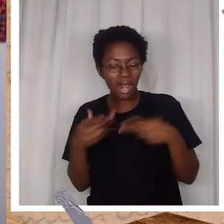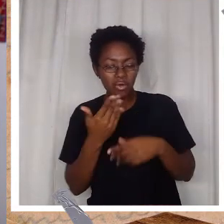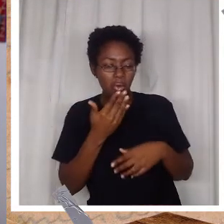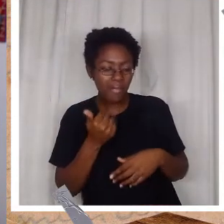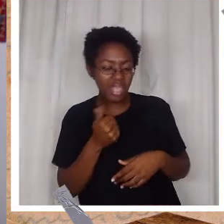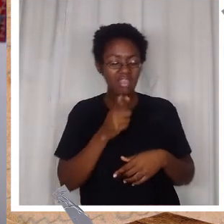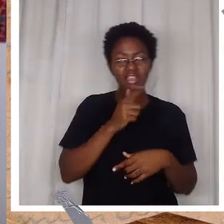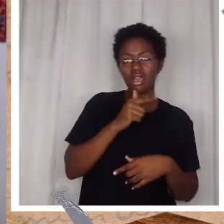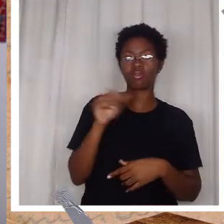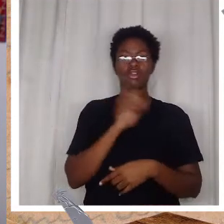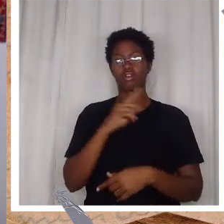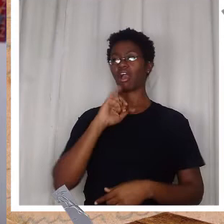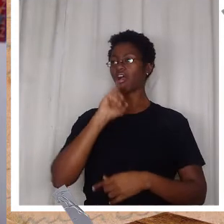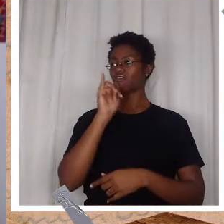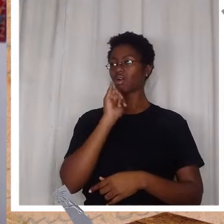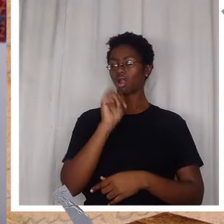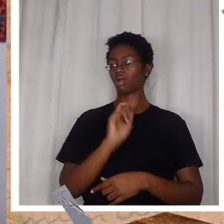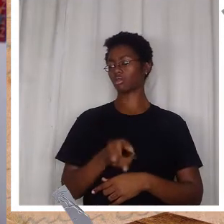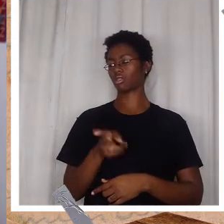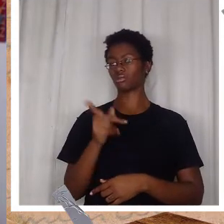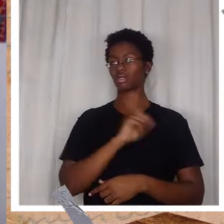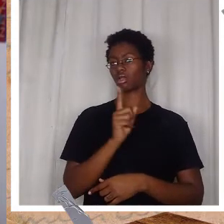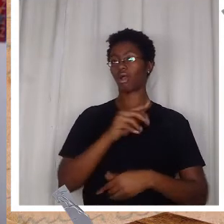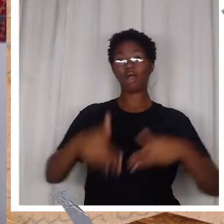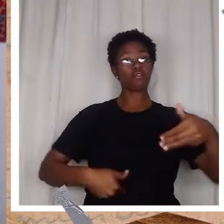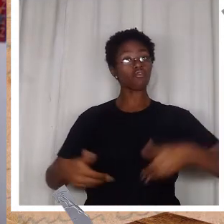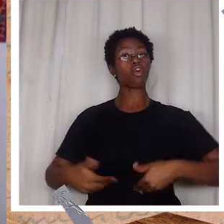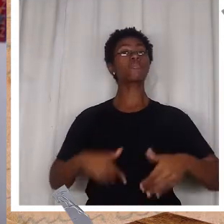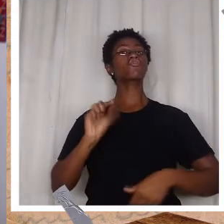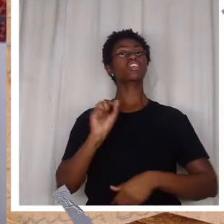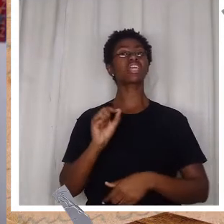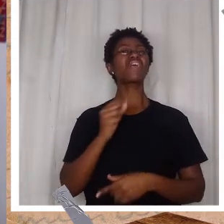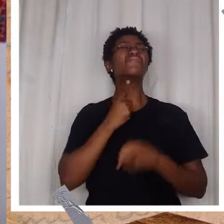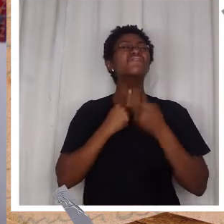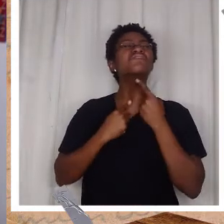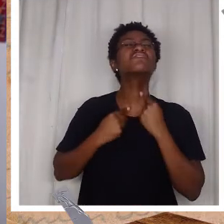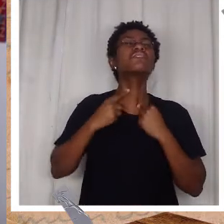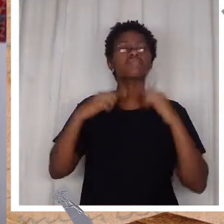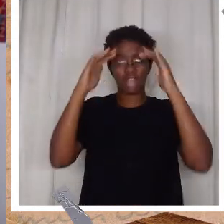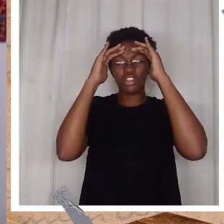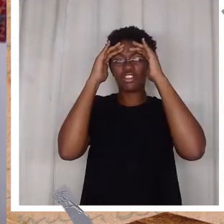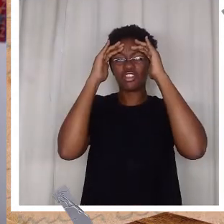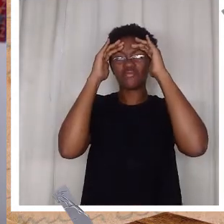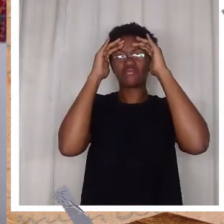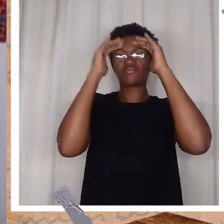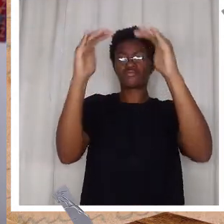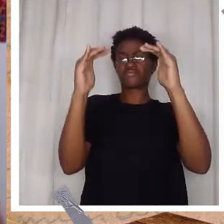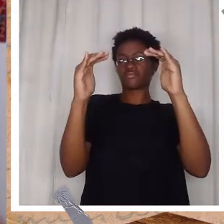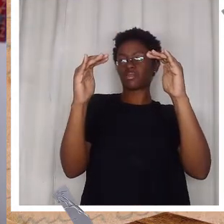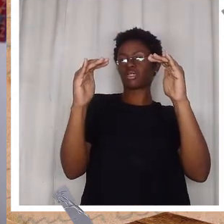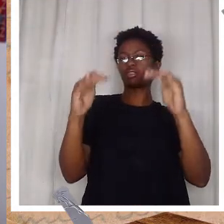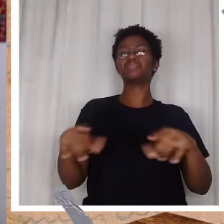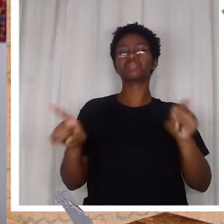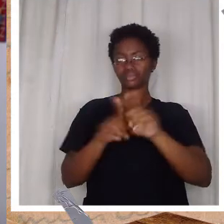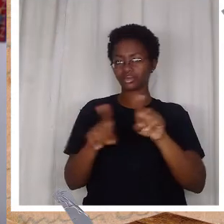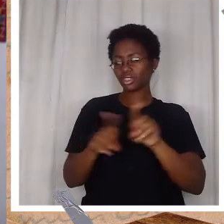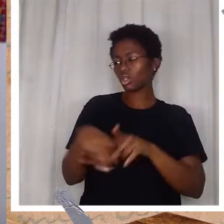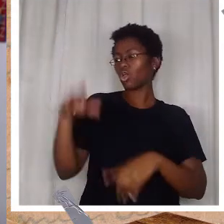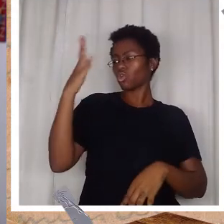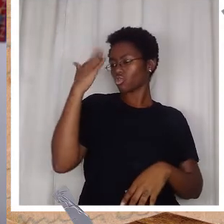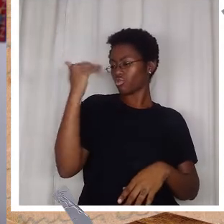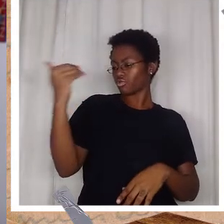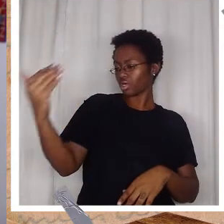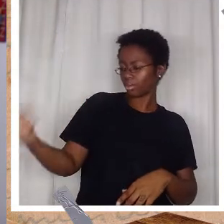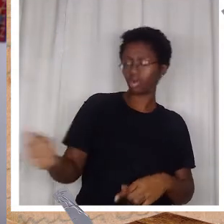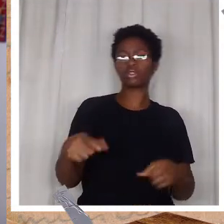que ela relatava todo dia. Era fome pelo respeito, era fome pelo sucesso, era fome pelo reconhecimento, era